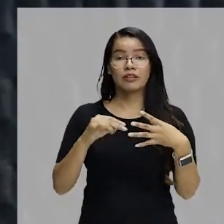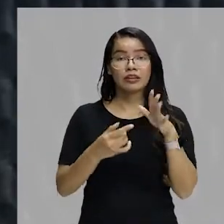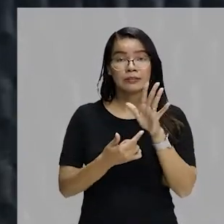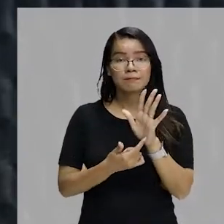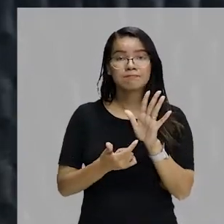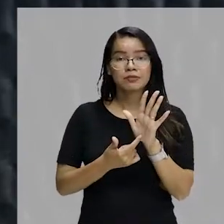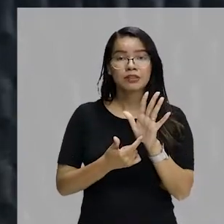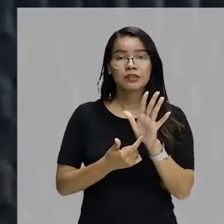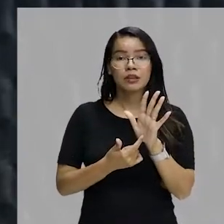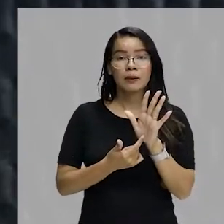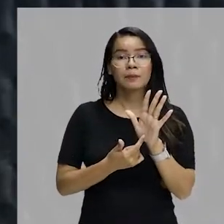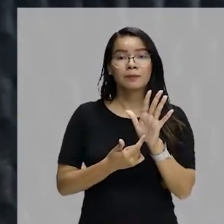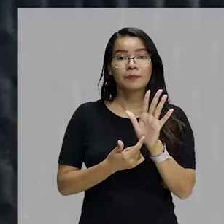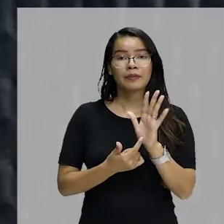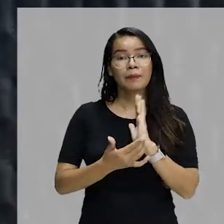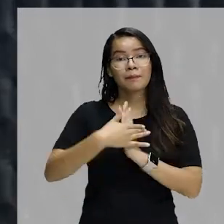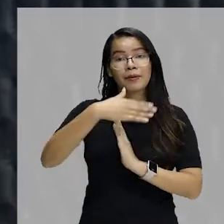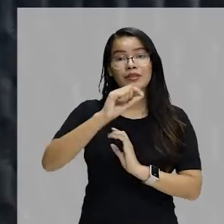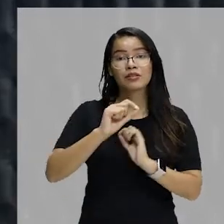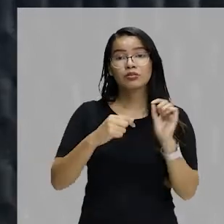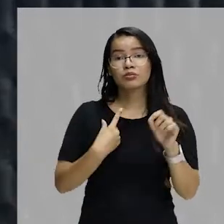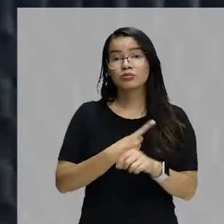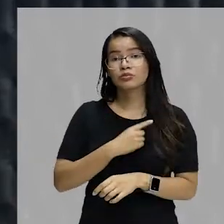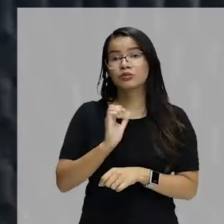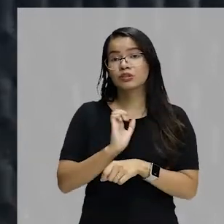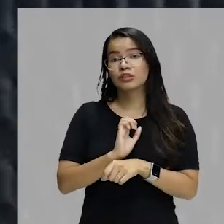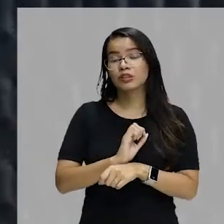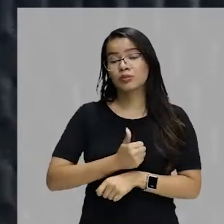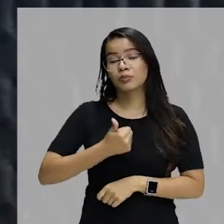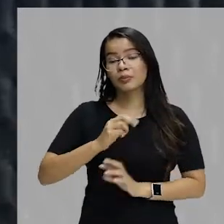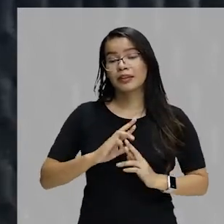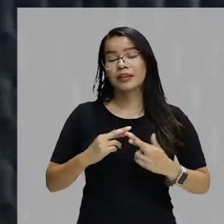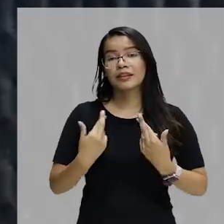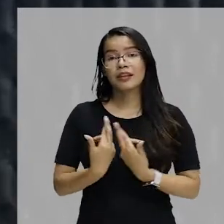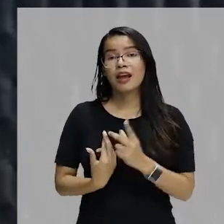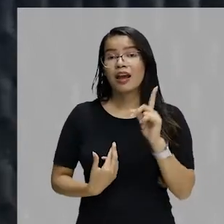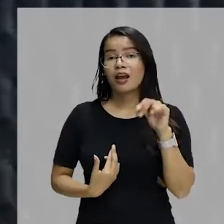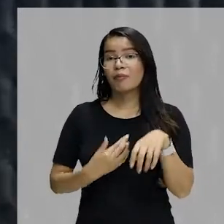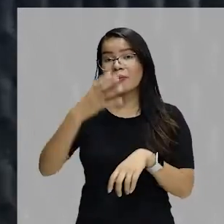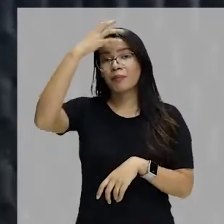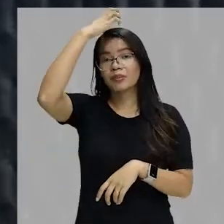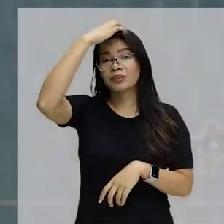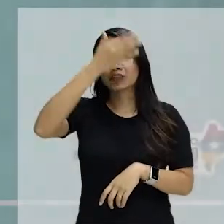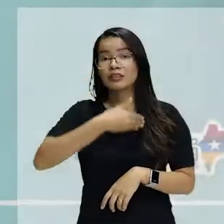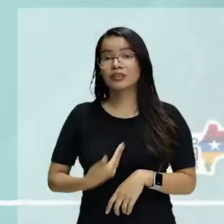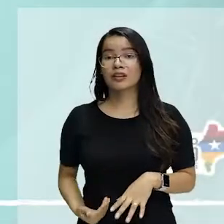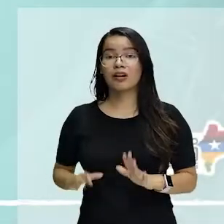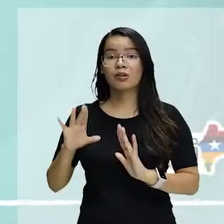nosso Estado, durante o primeiro reinado, é uma monarquia constitucional, porém tirana.